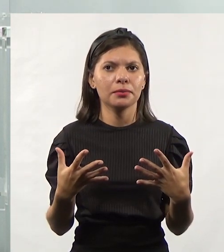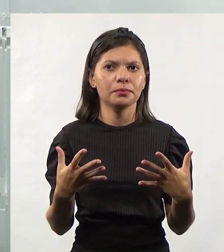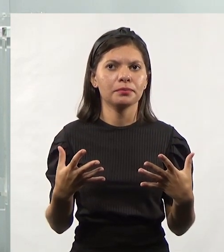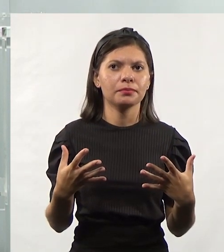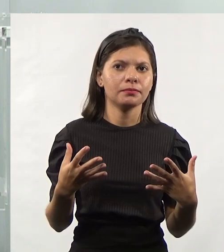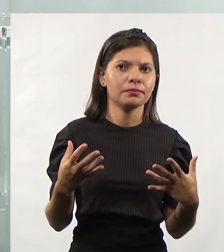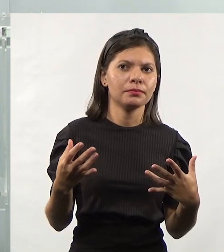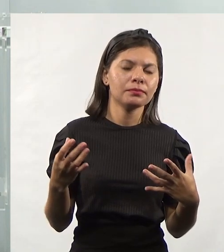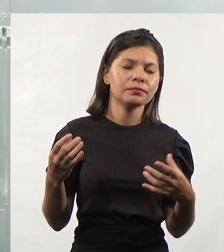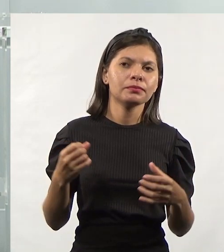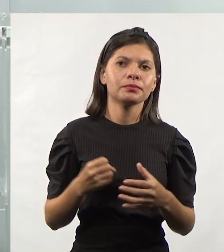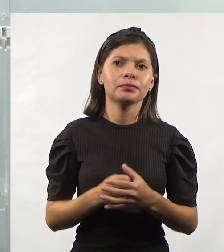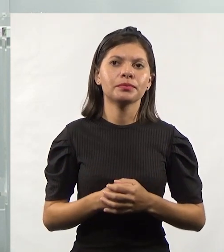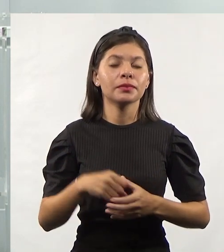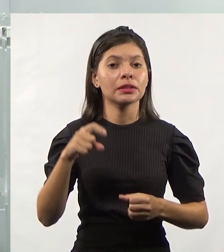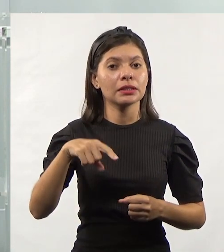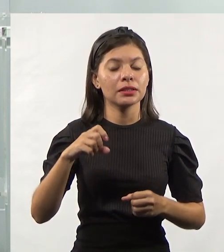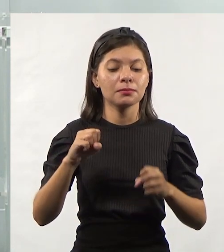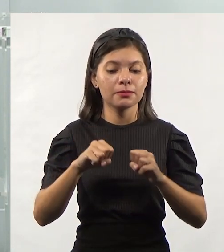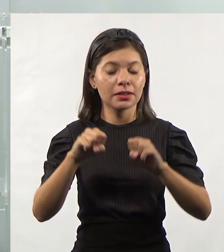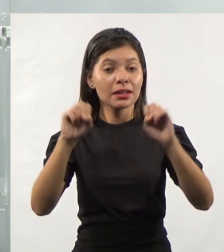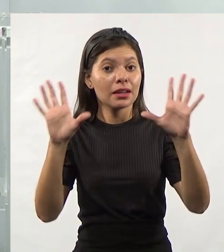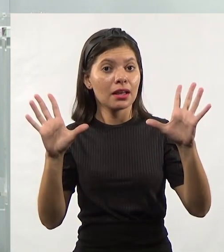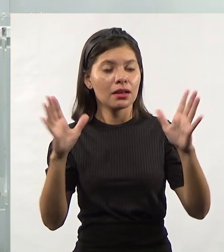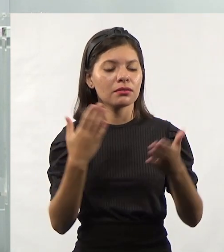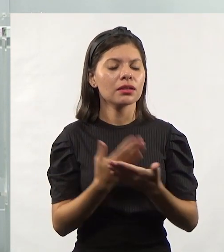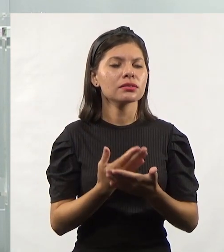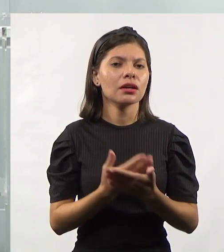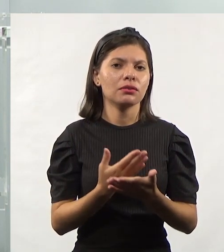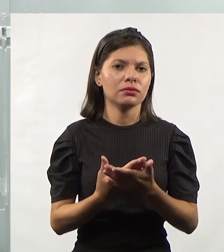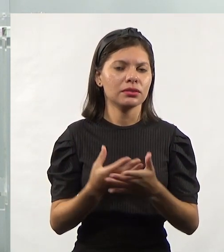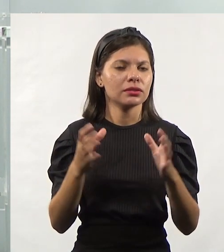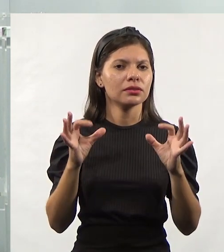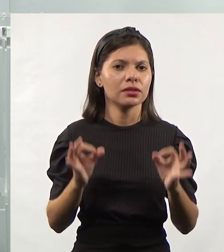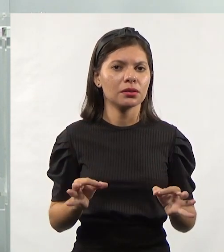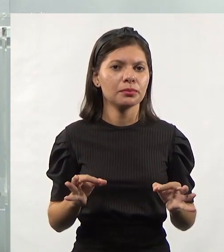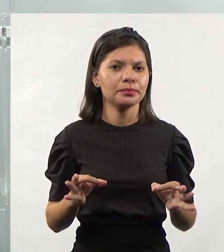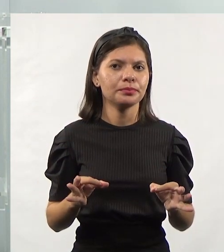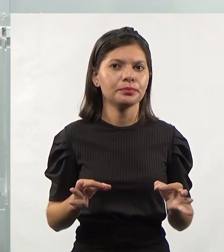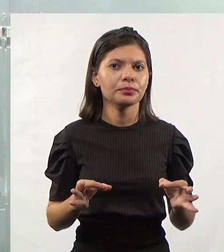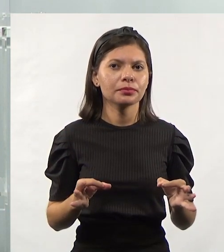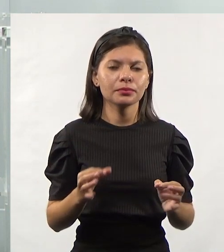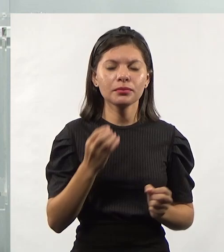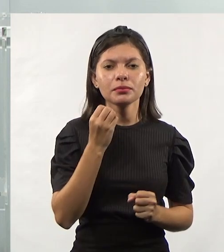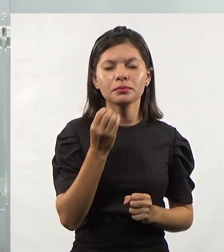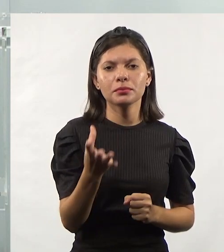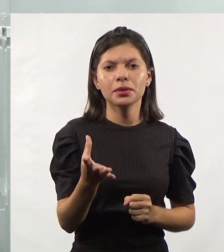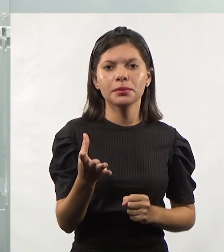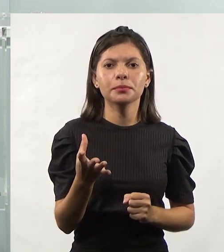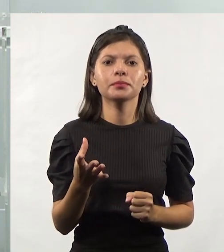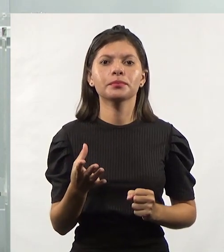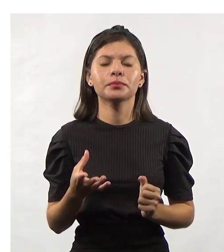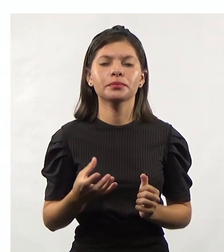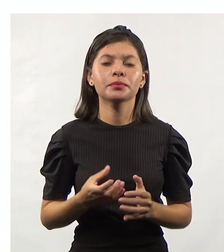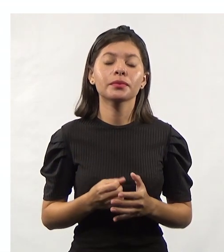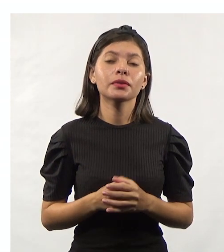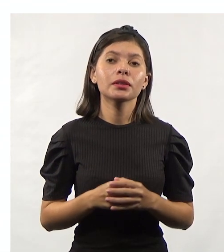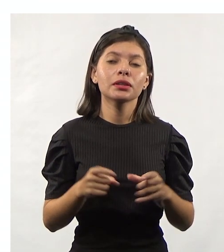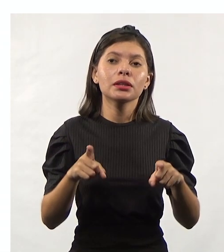mais esclarecido que porventura possa não ter ficado claro nas nossas aulas, tá certo?